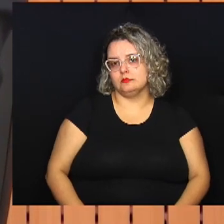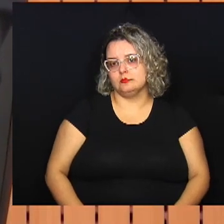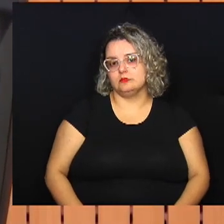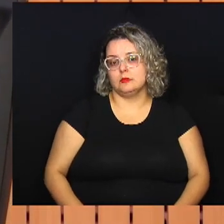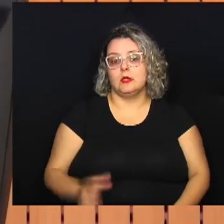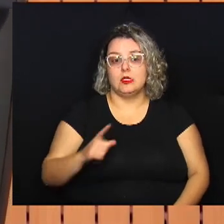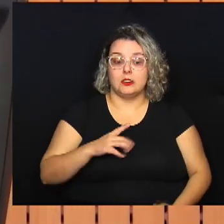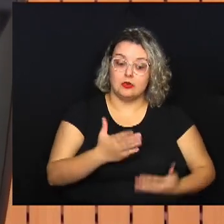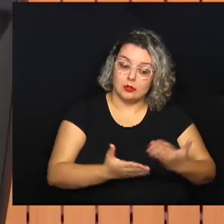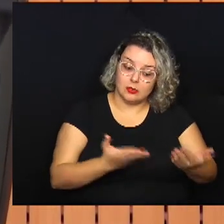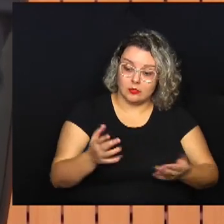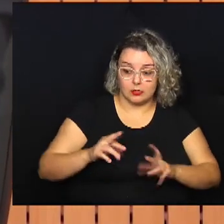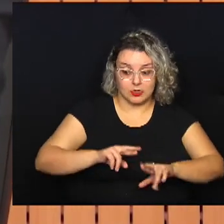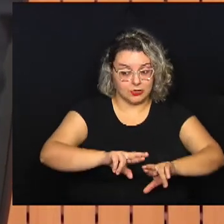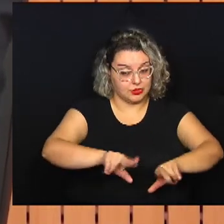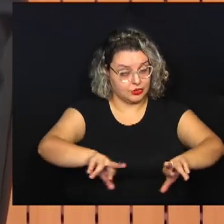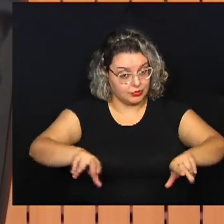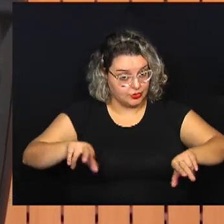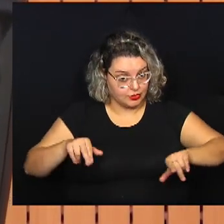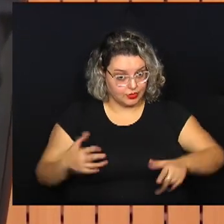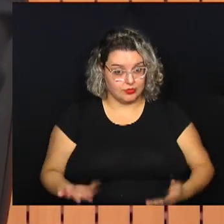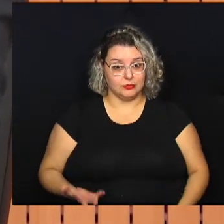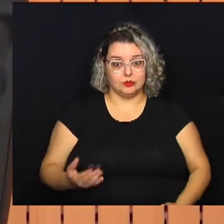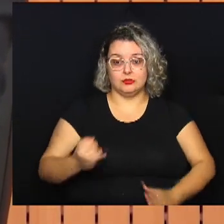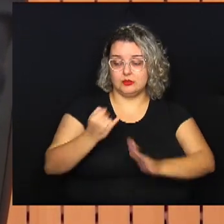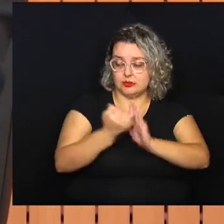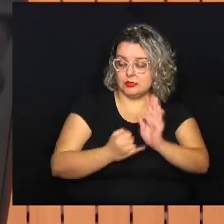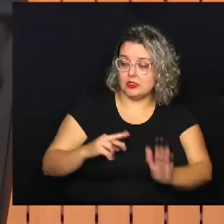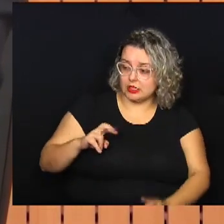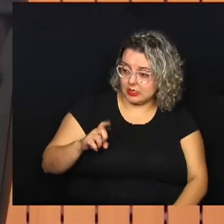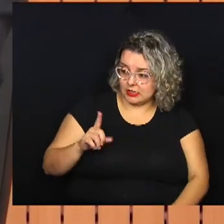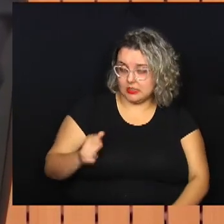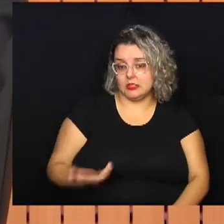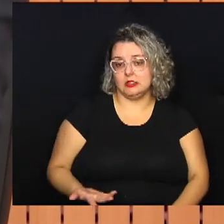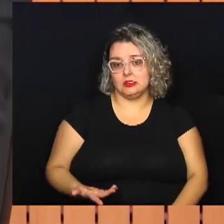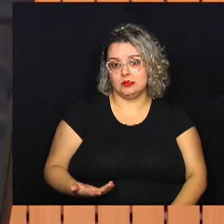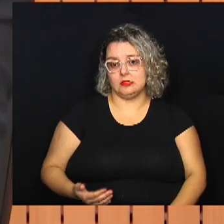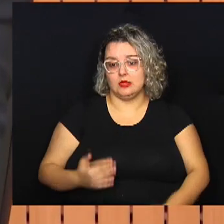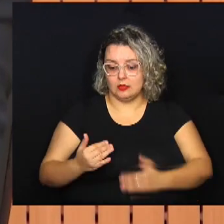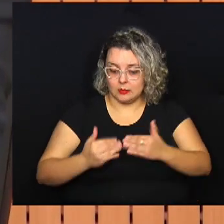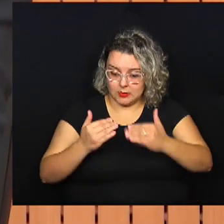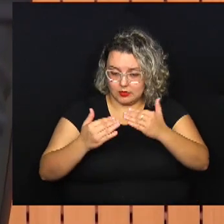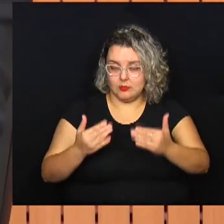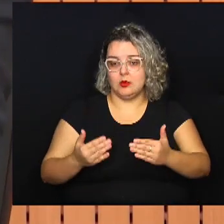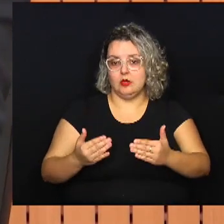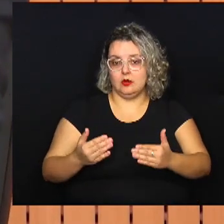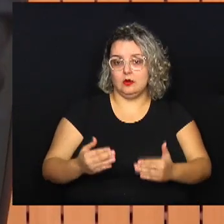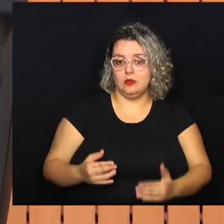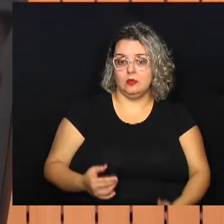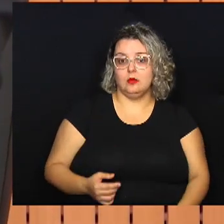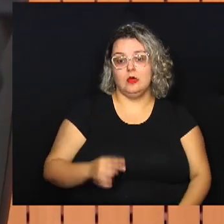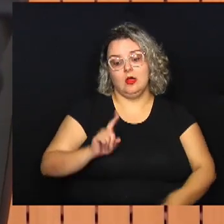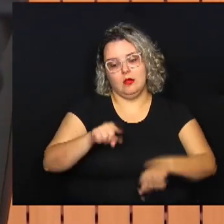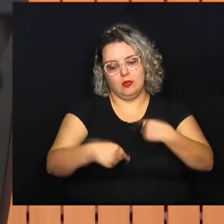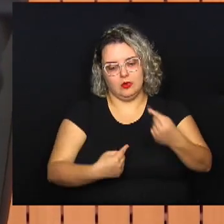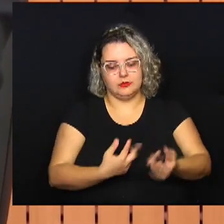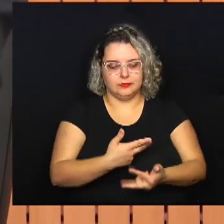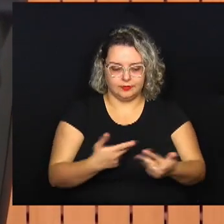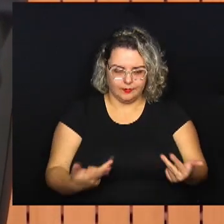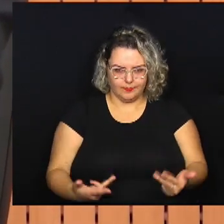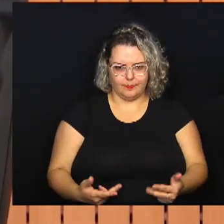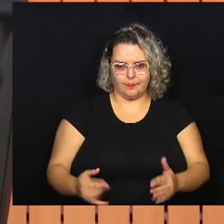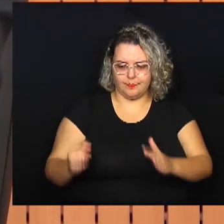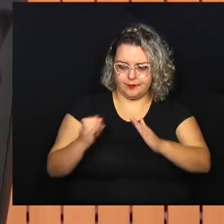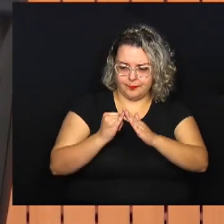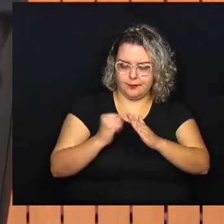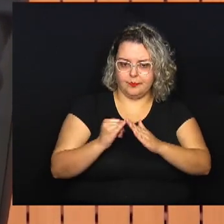um tratamento distinto para o imposto sobre a renda. O imposto sobre a produção é uma coisa, o imposto sobre a propriedade, que